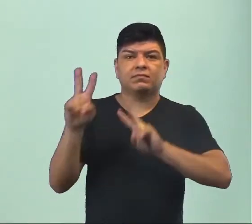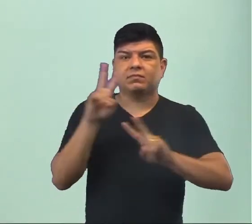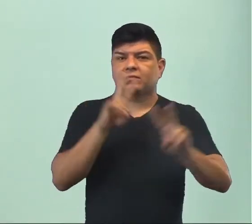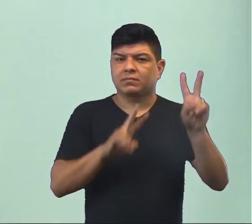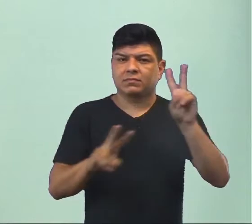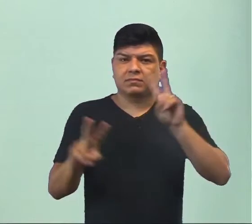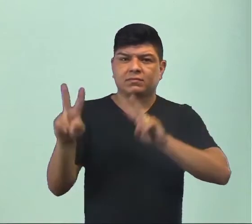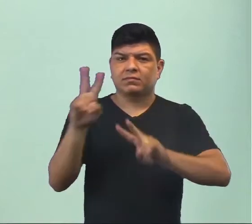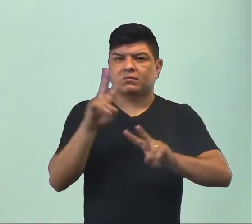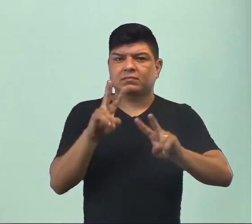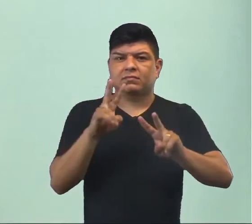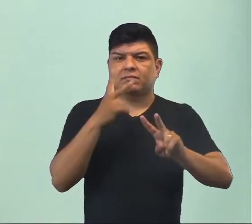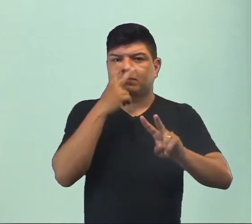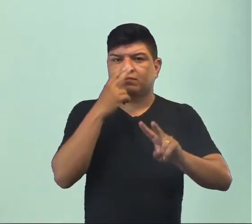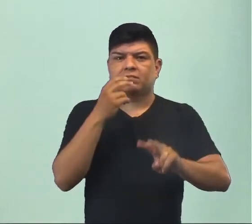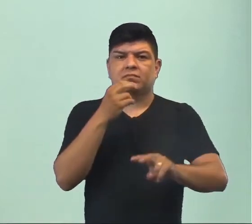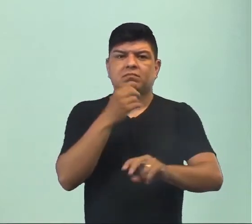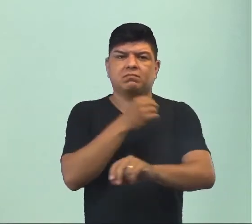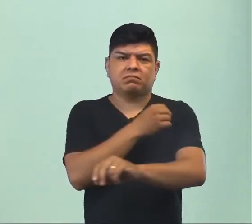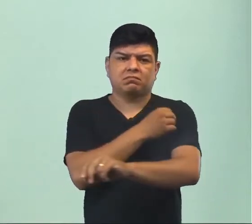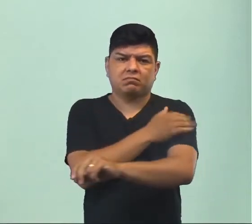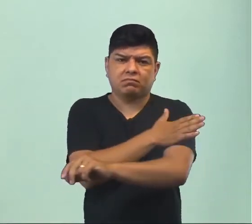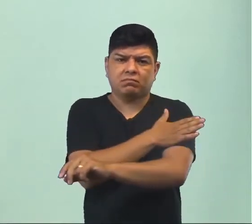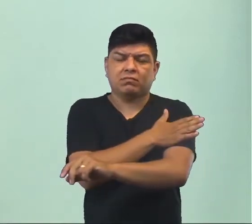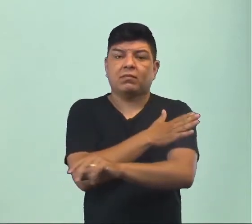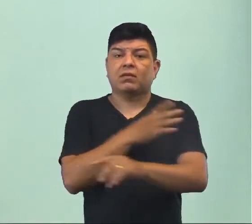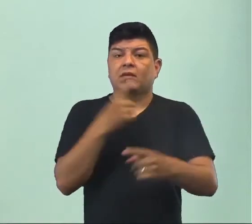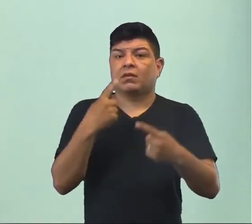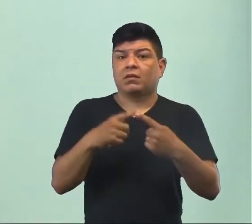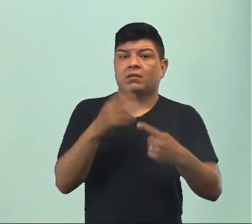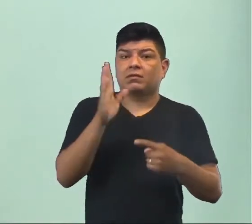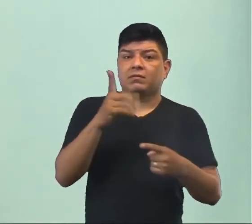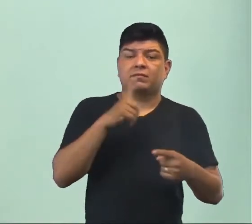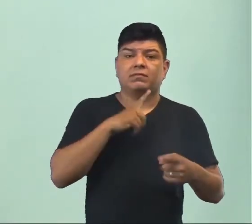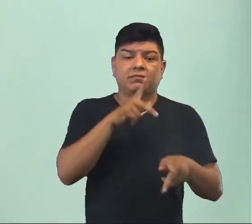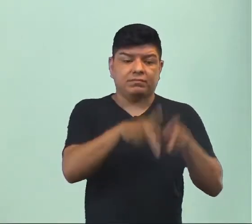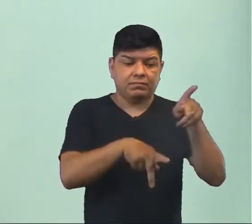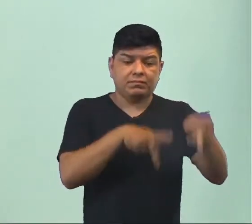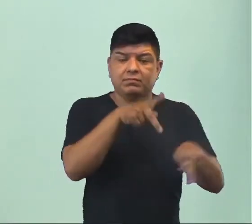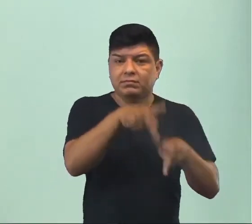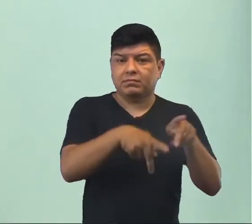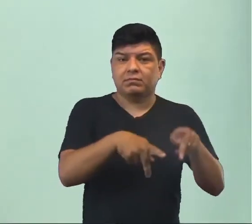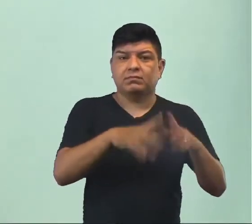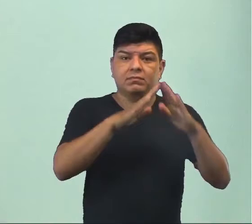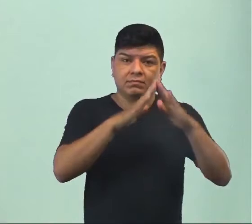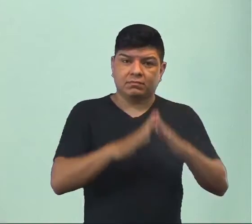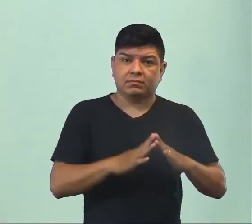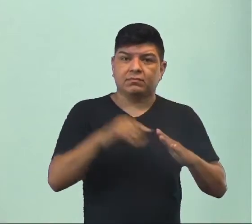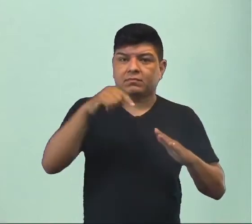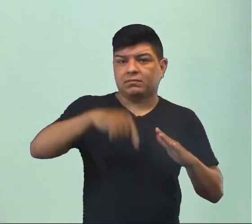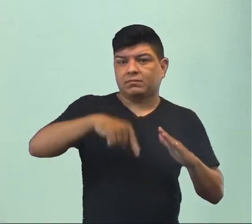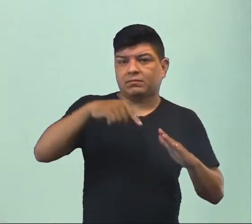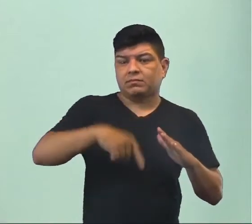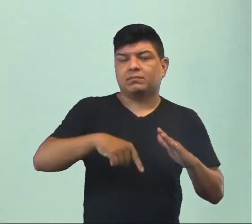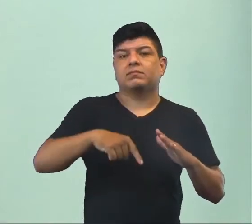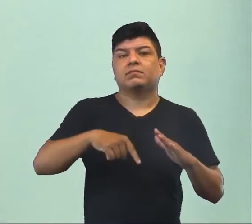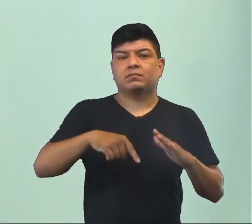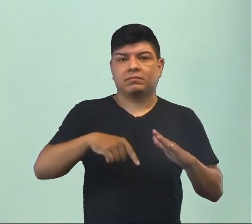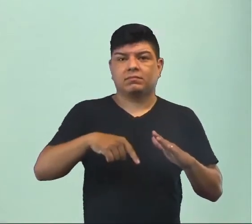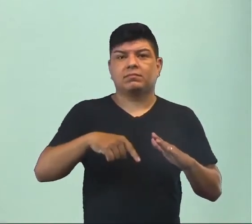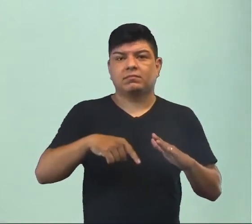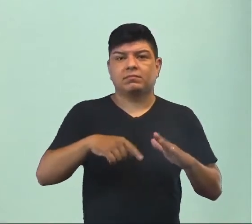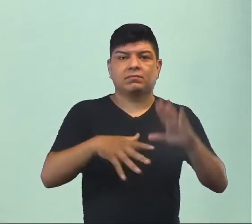extremamente eurocêntrica e preconceituosa, já que existiam povos aqui habitando